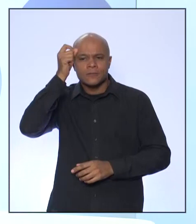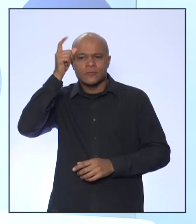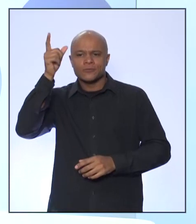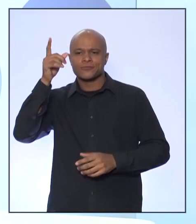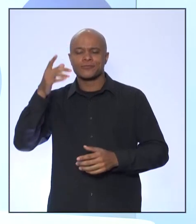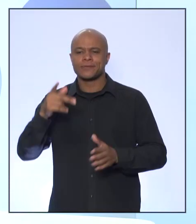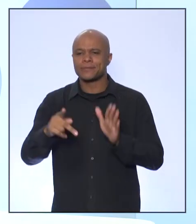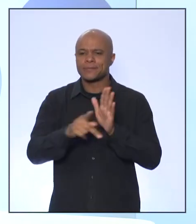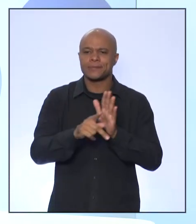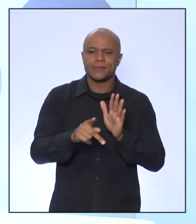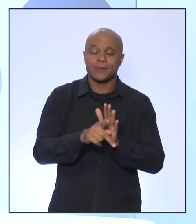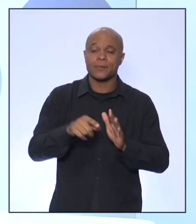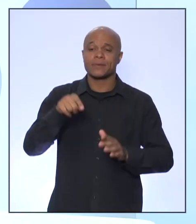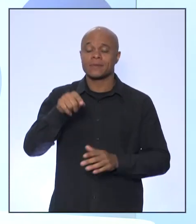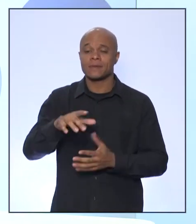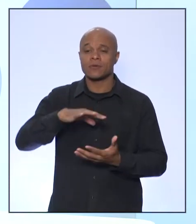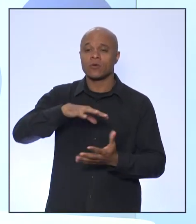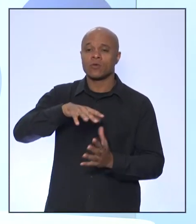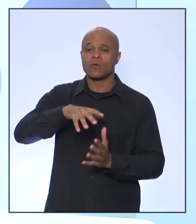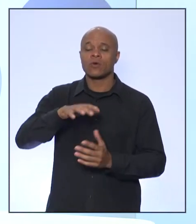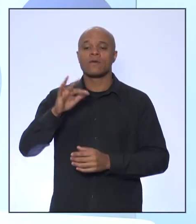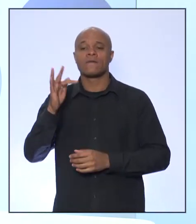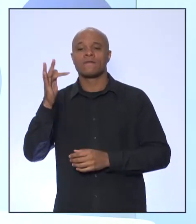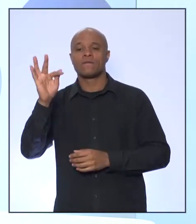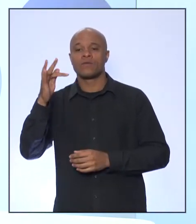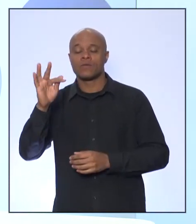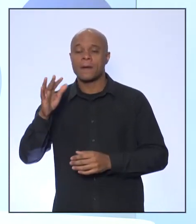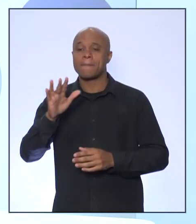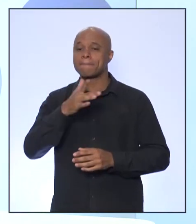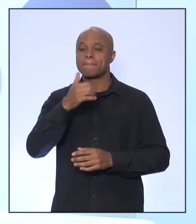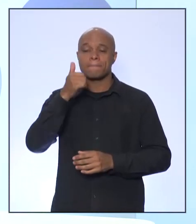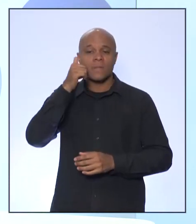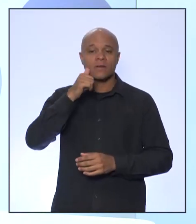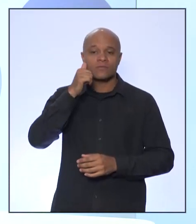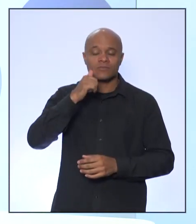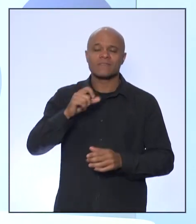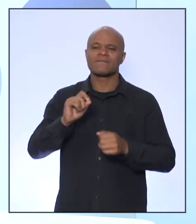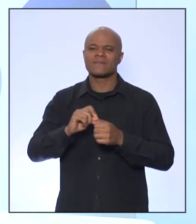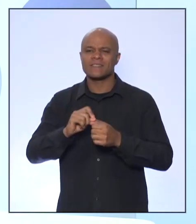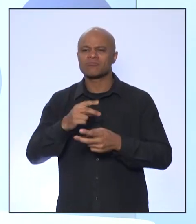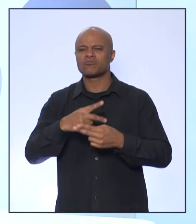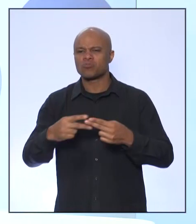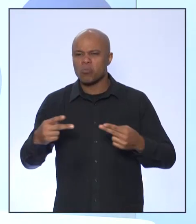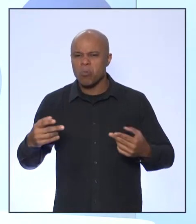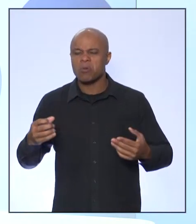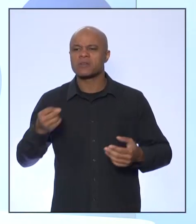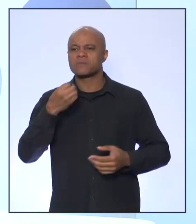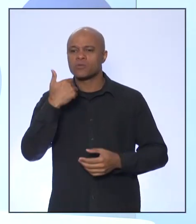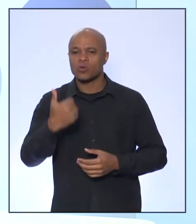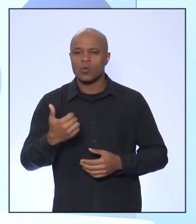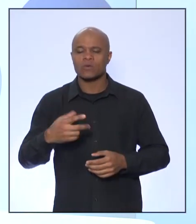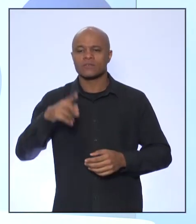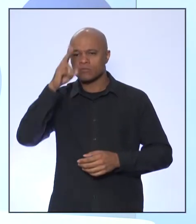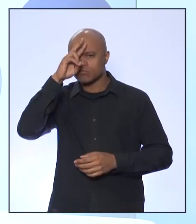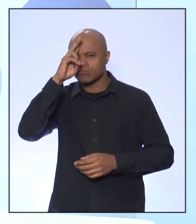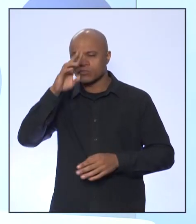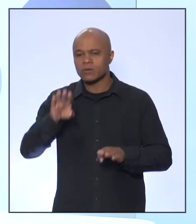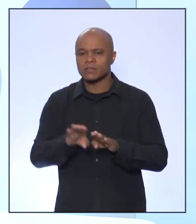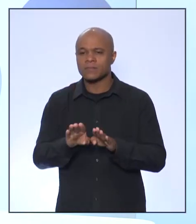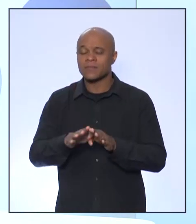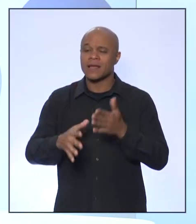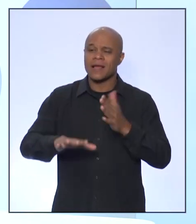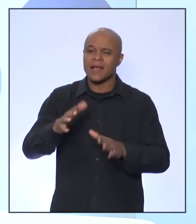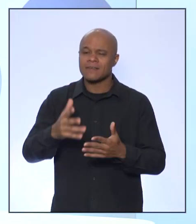Revolução Francesa nós temos também a participação das mulheres. Elas são protagonistas em alguns momentos da história, embora muitas nem